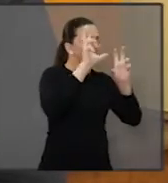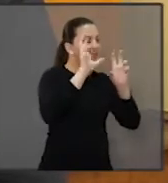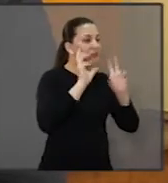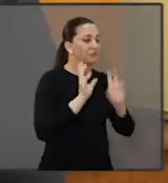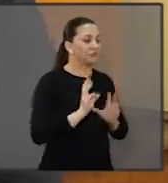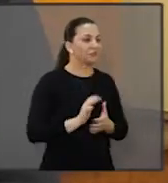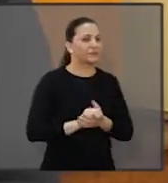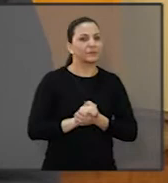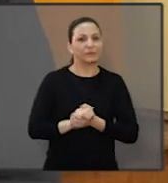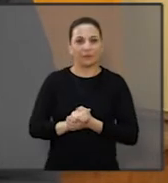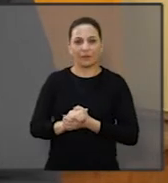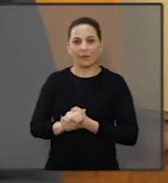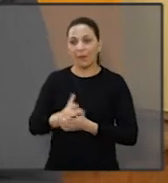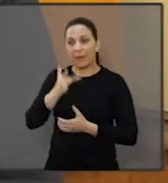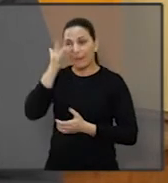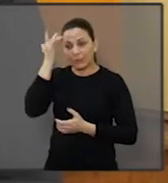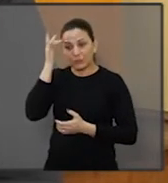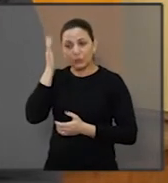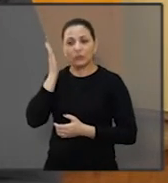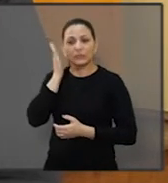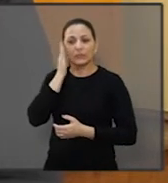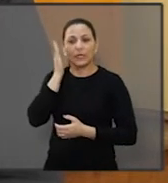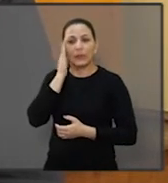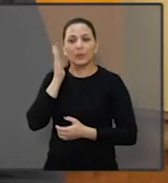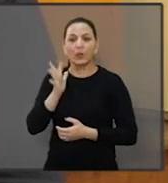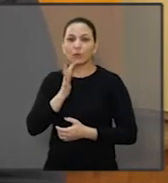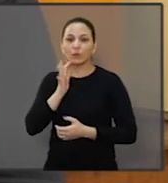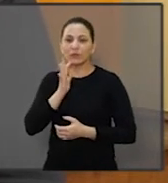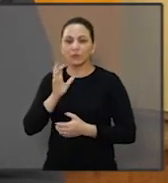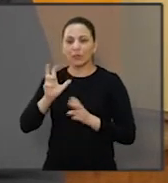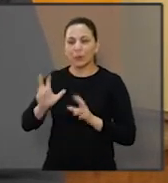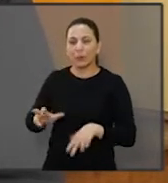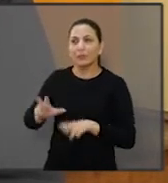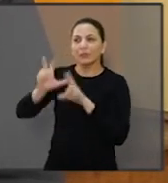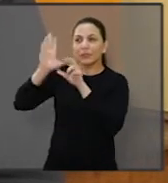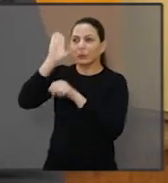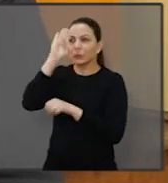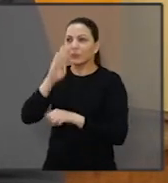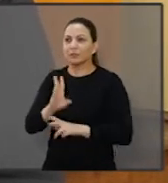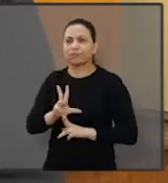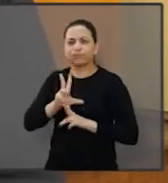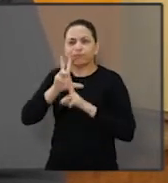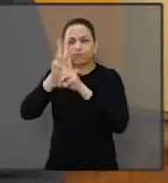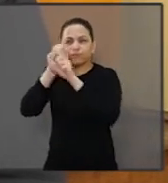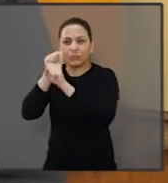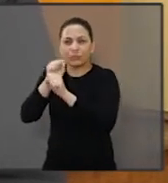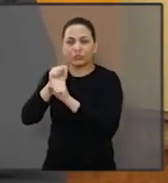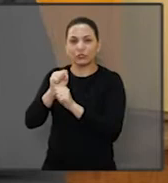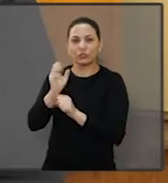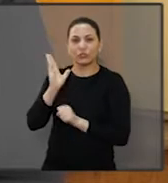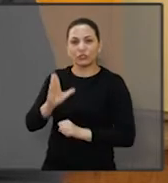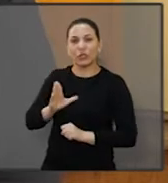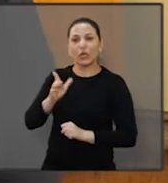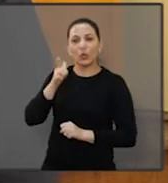já tinha sido campeão mundial, então as pessoas já sabiam que o basquete no Brasil era forte, que já tinha sido campeão mundial na Austrália,